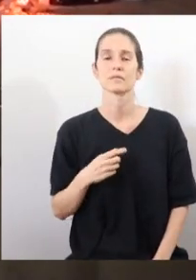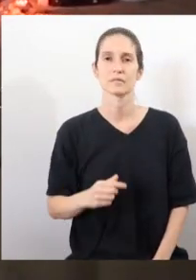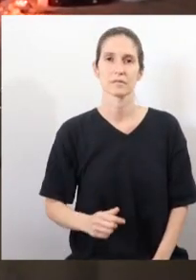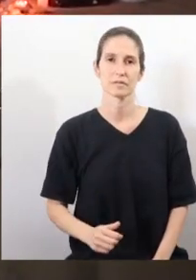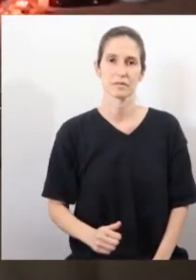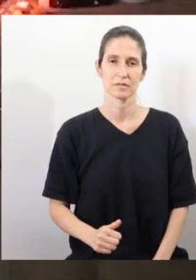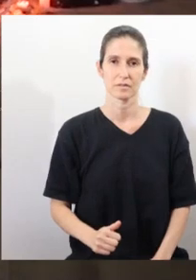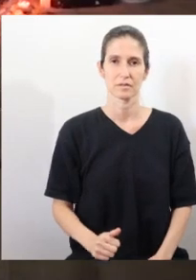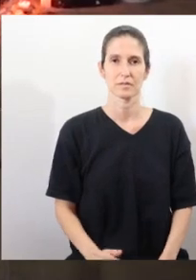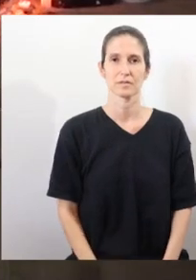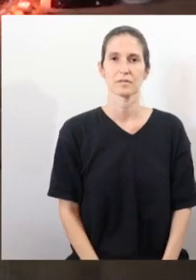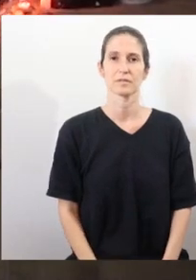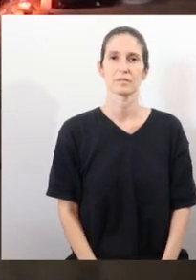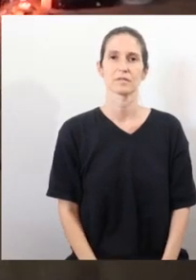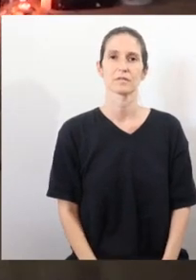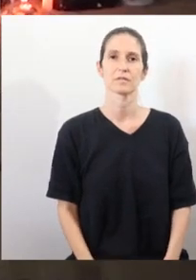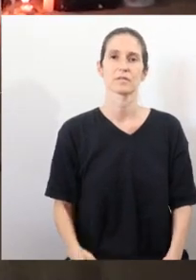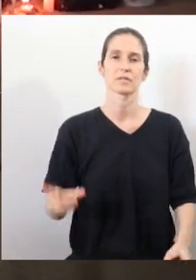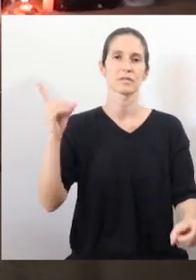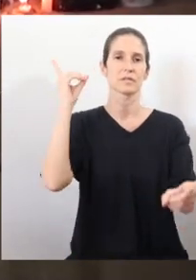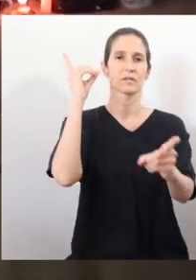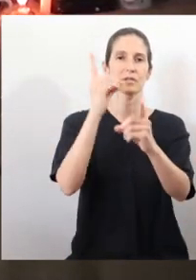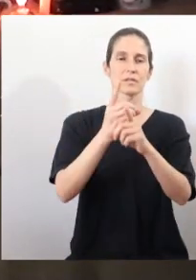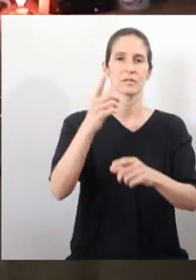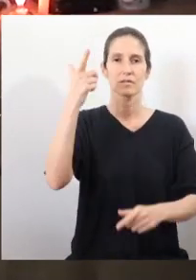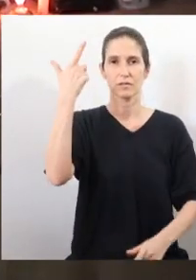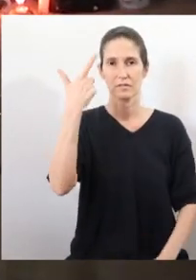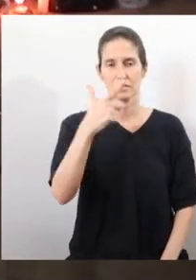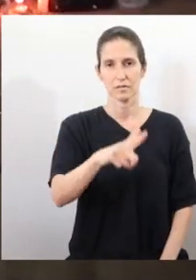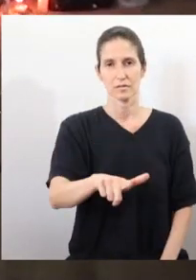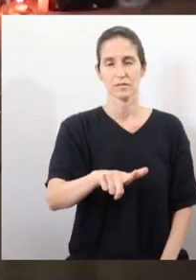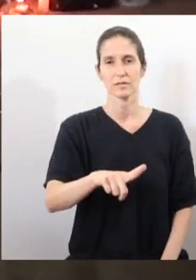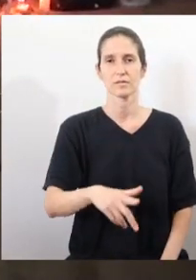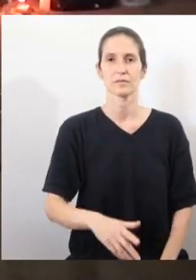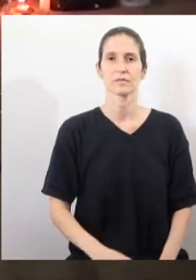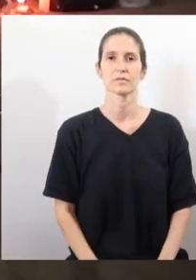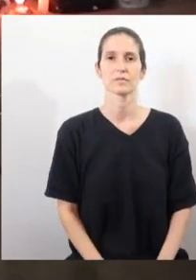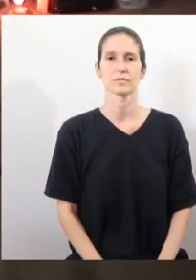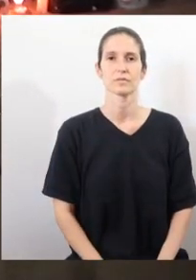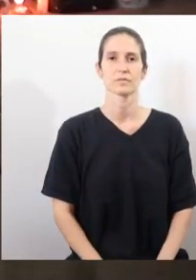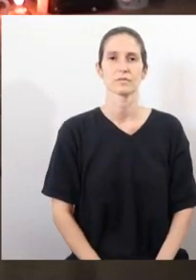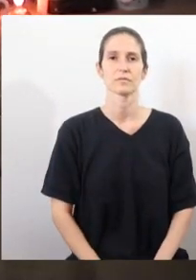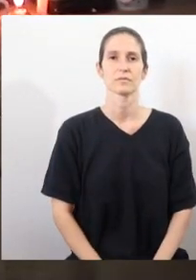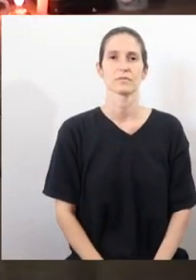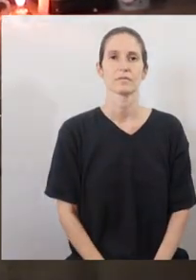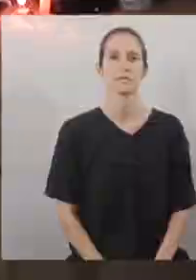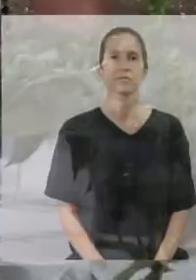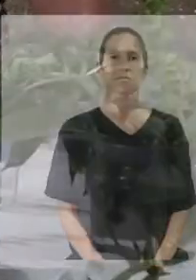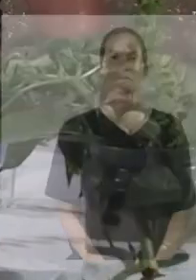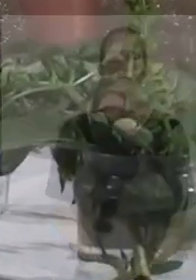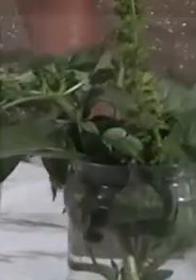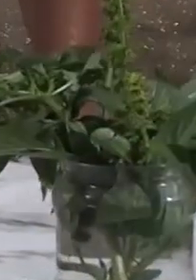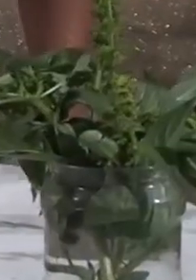Maior, o Criador de todas as coisas permitir, a gente ainda se encontra neste plano.